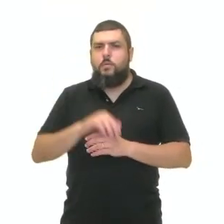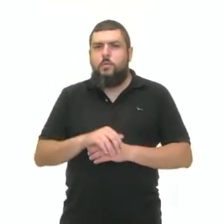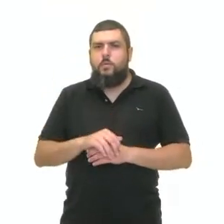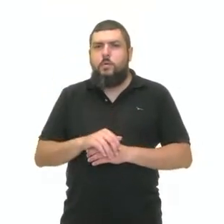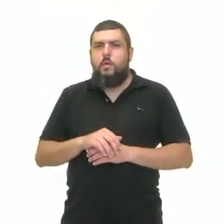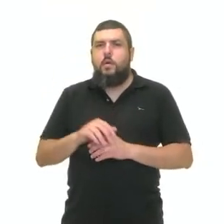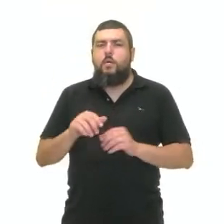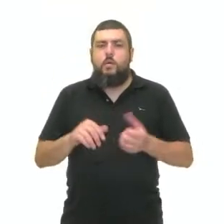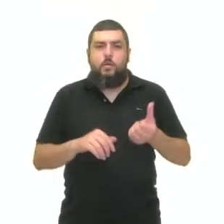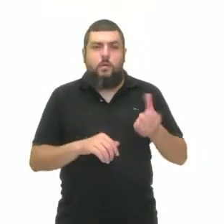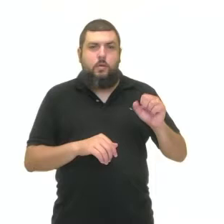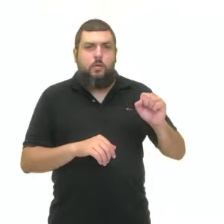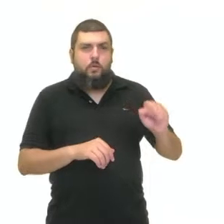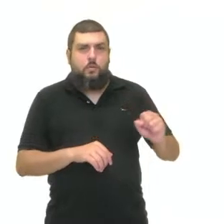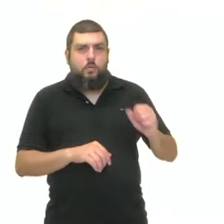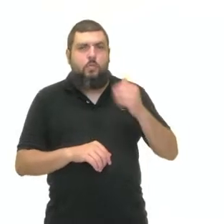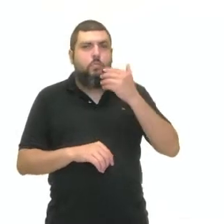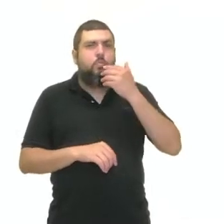sexo masculino,